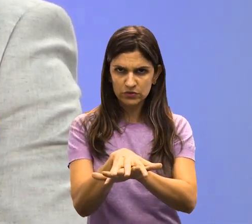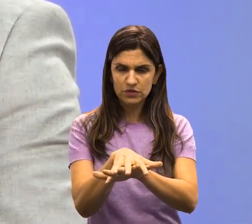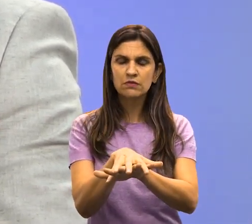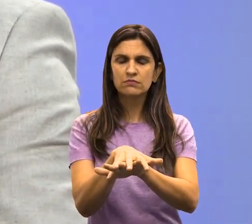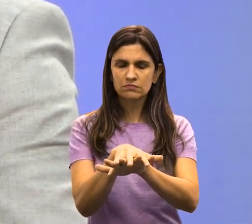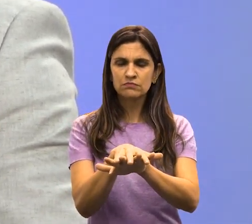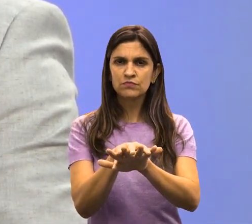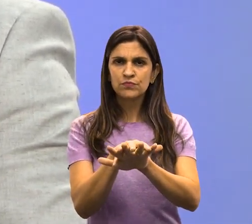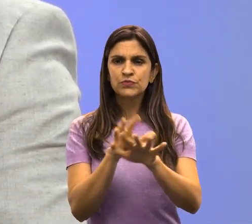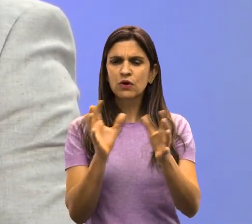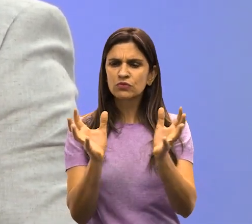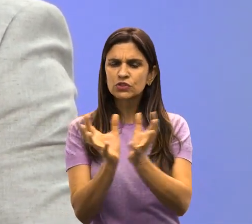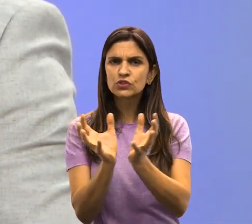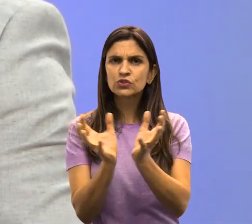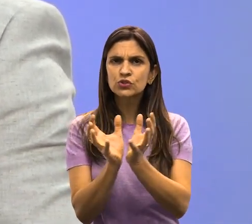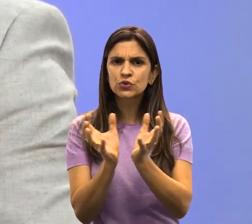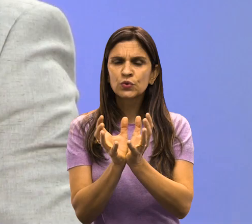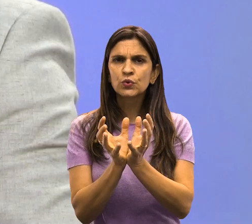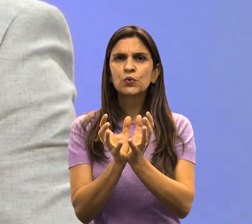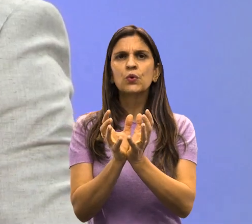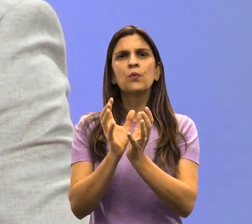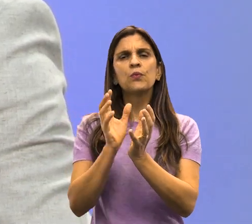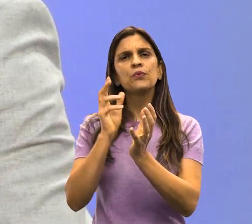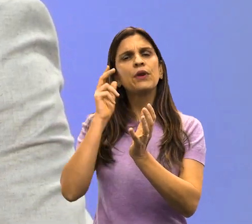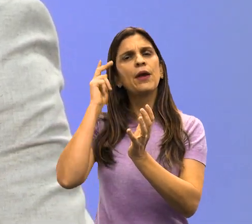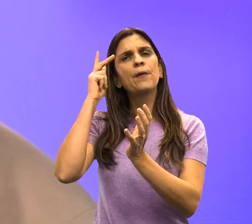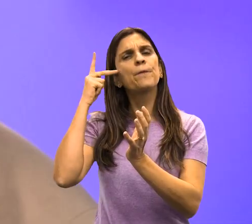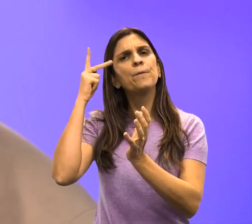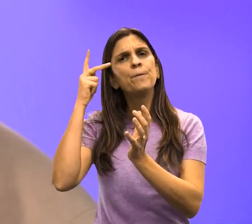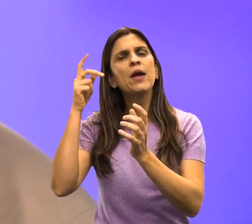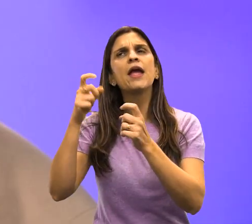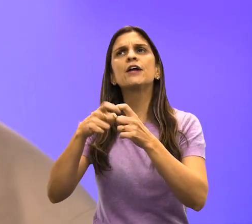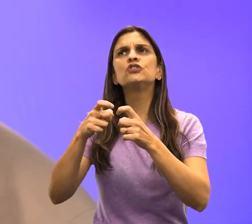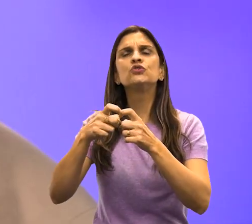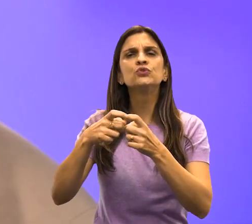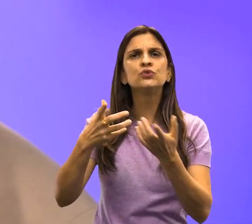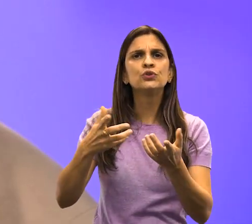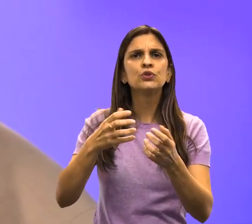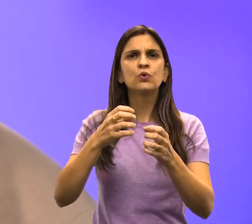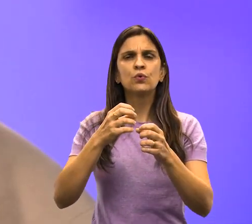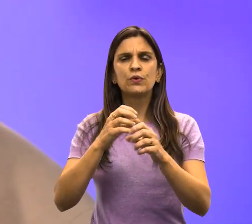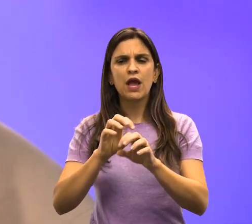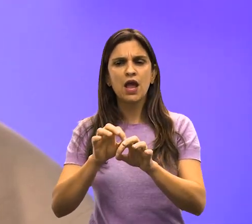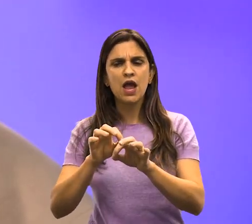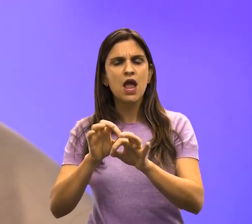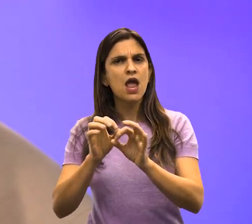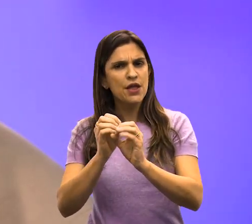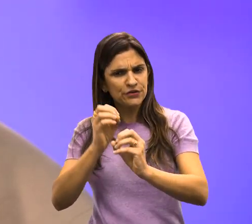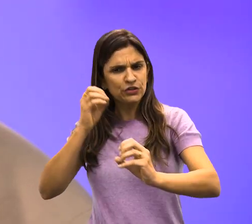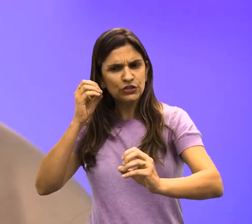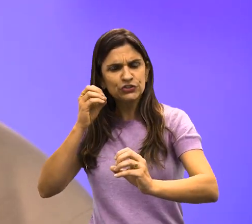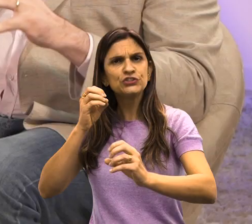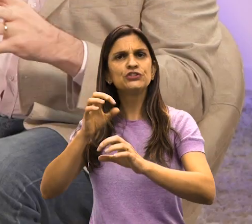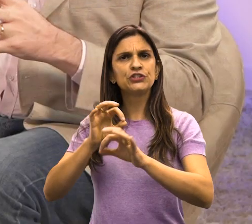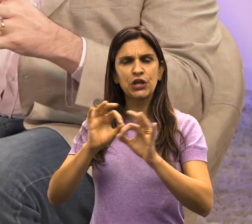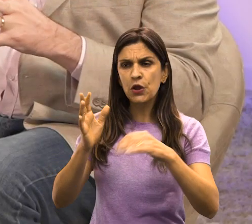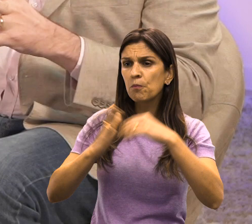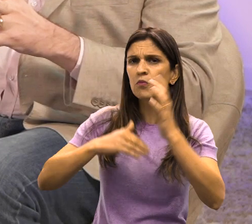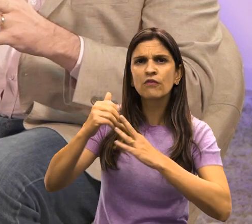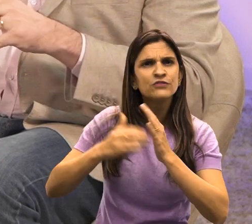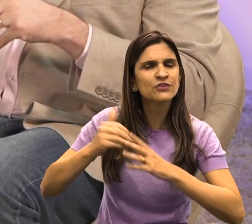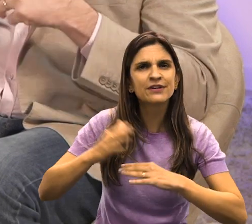E esses voluntários, tem psiquiatra, professor de educação física, tem até engenheiro, a gente se